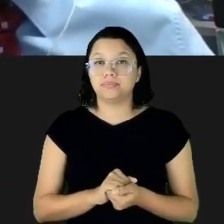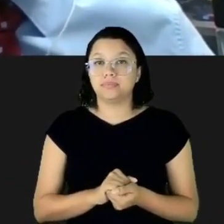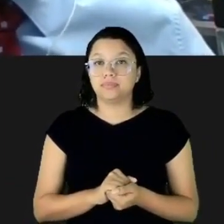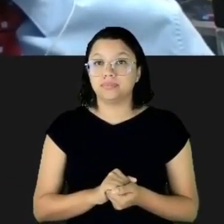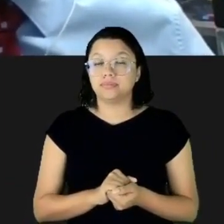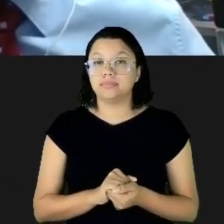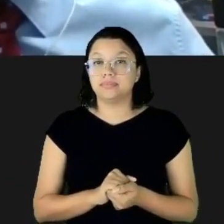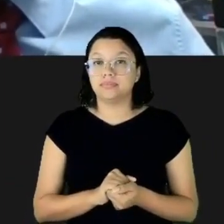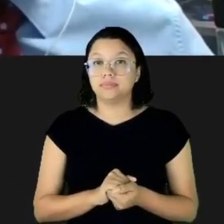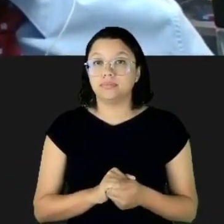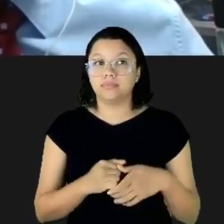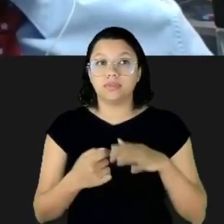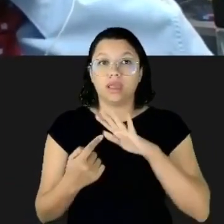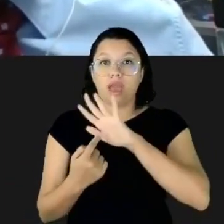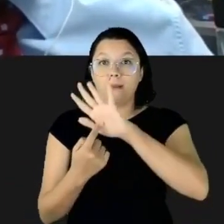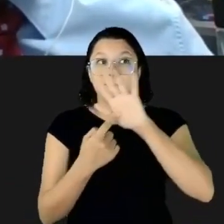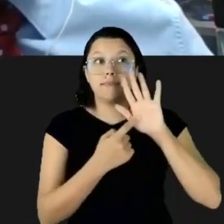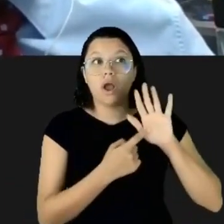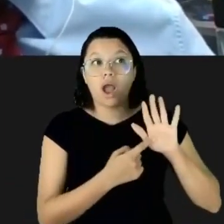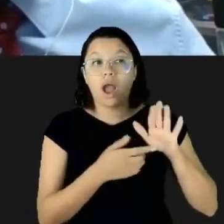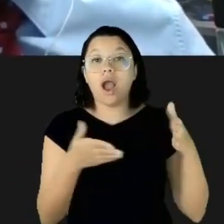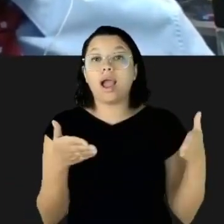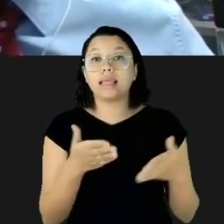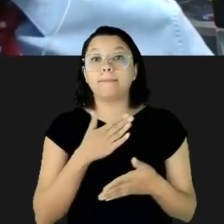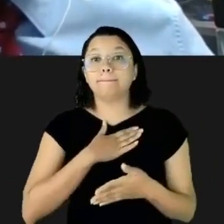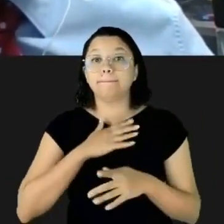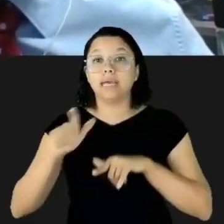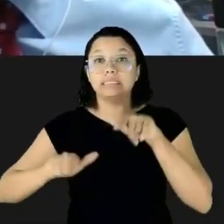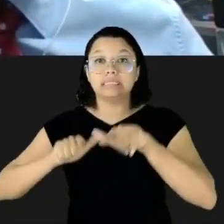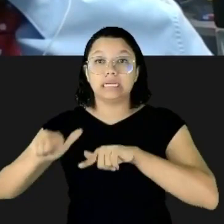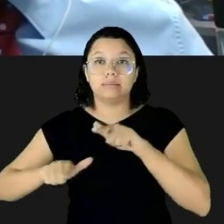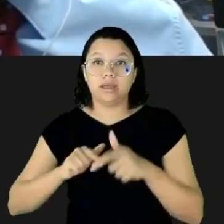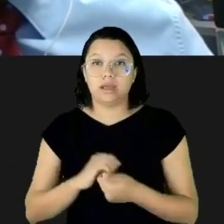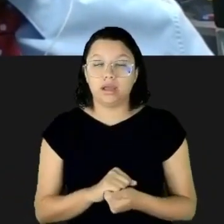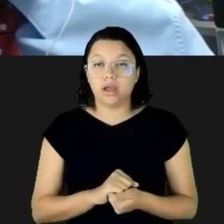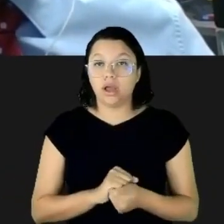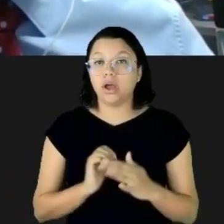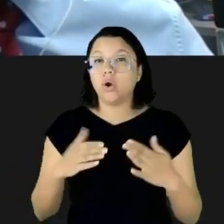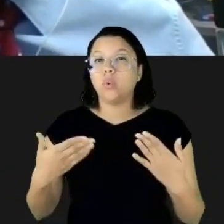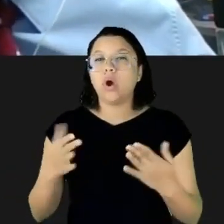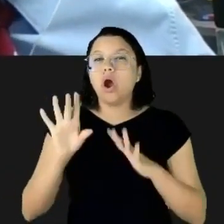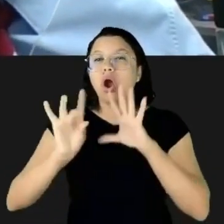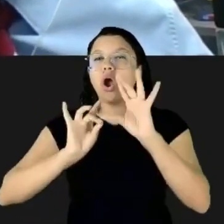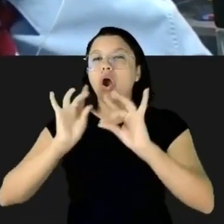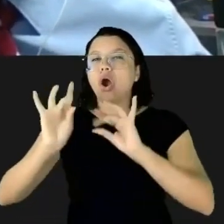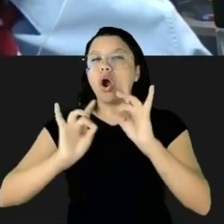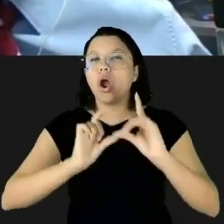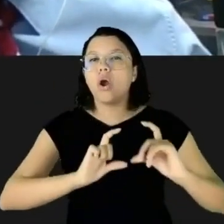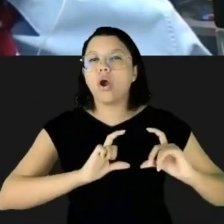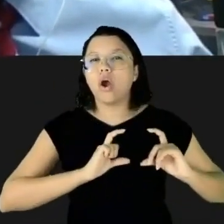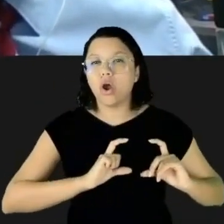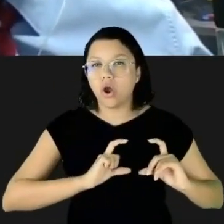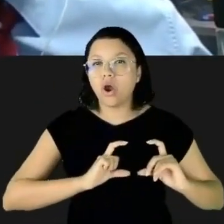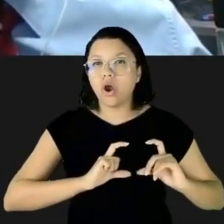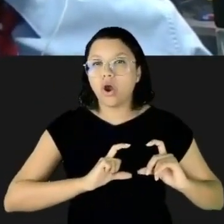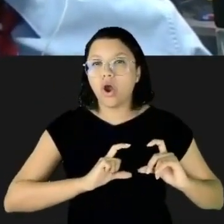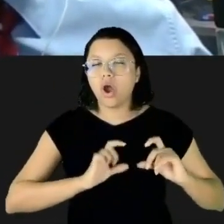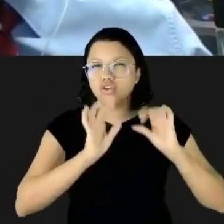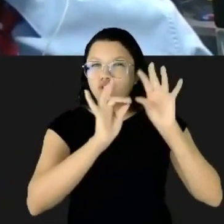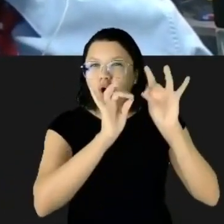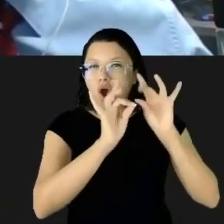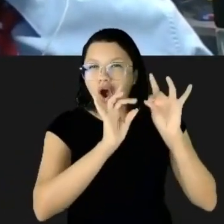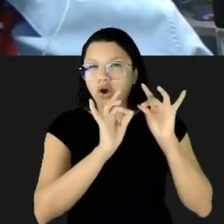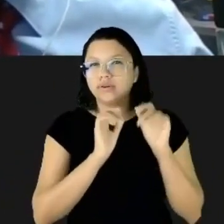é pra elas aparecerem aqui nas minhas tarefas quando você seleciona uma etiqueta favorita